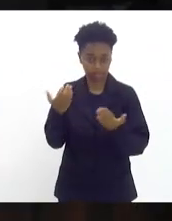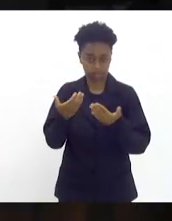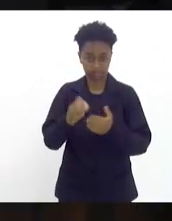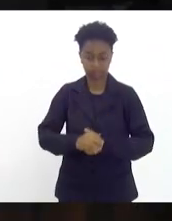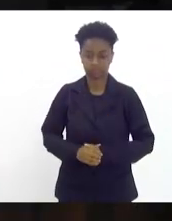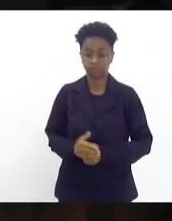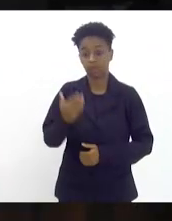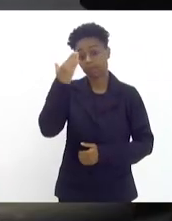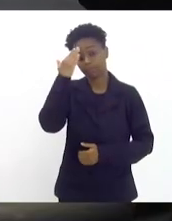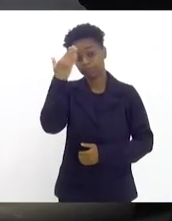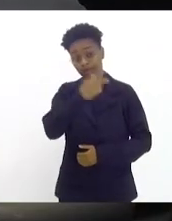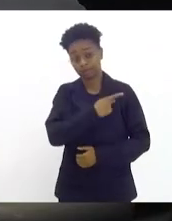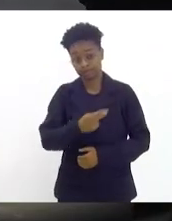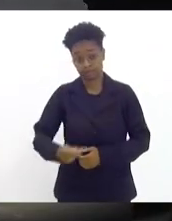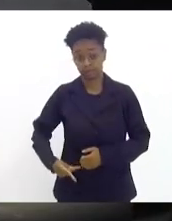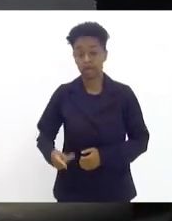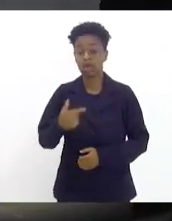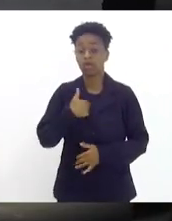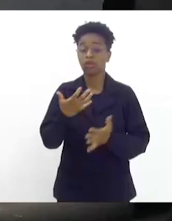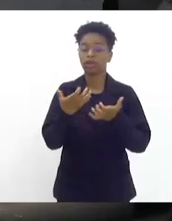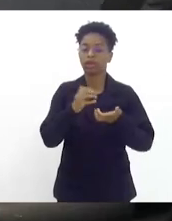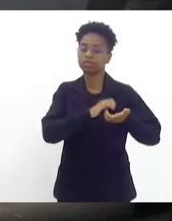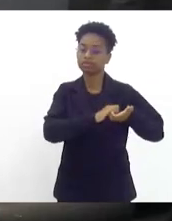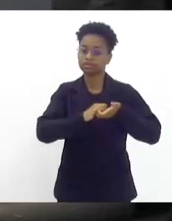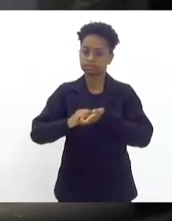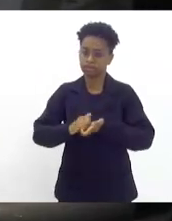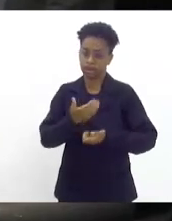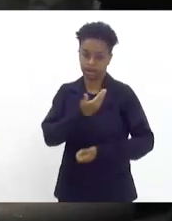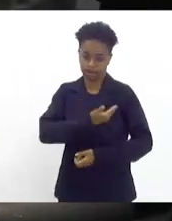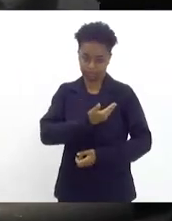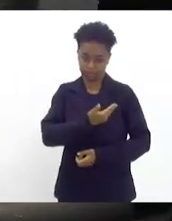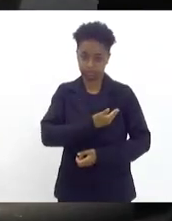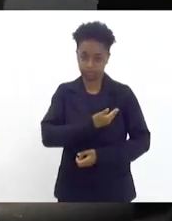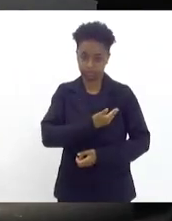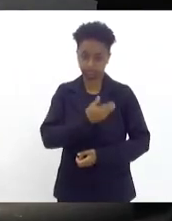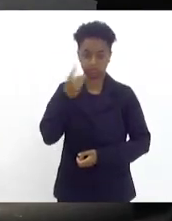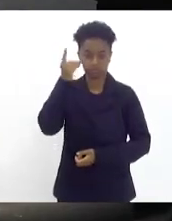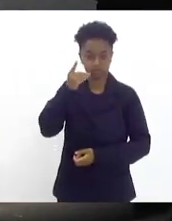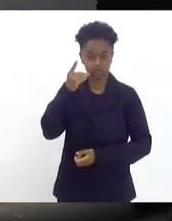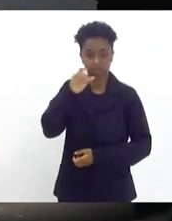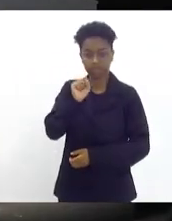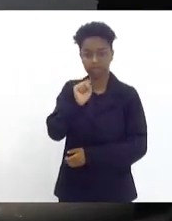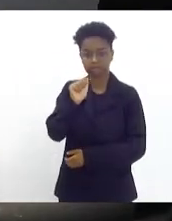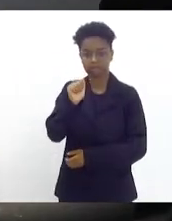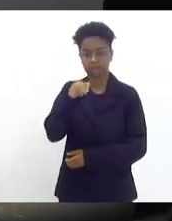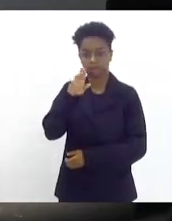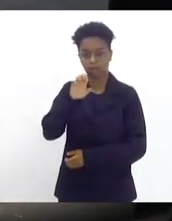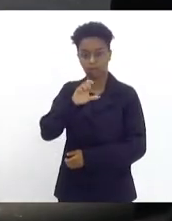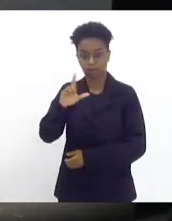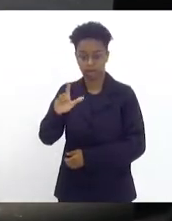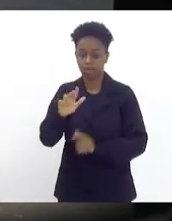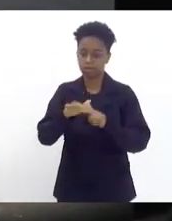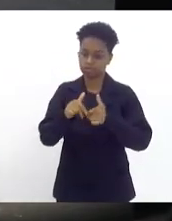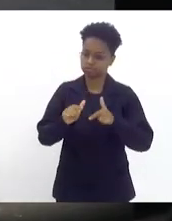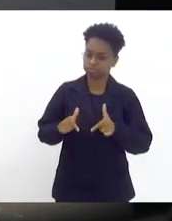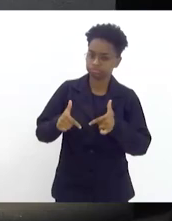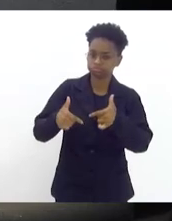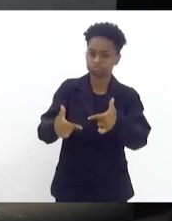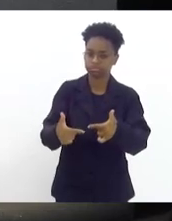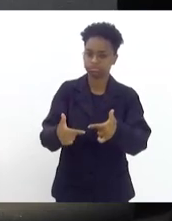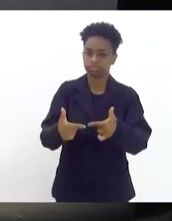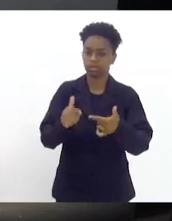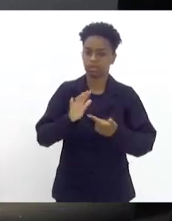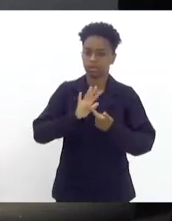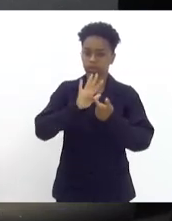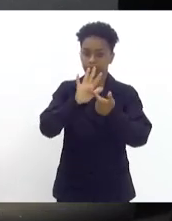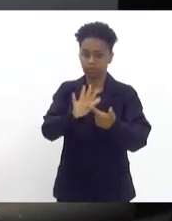Obrigada Presidente eu gostaria de saudar o Nobre colega o Deputado Samuel Malafaia pela iniciativa de